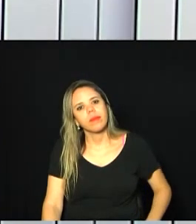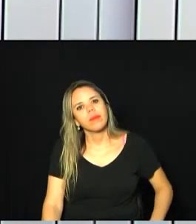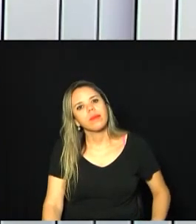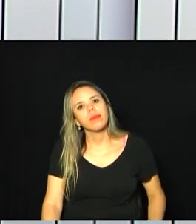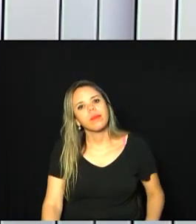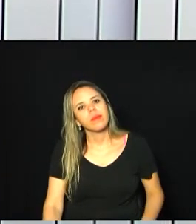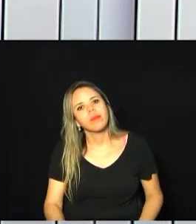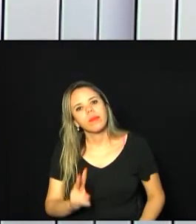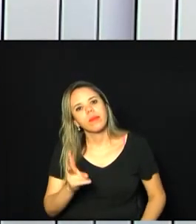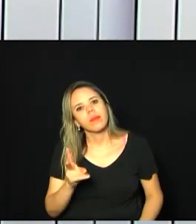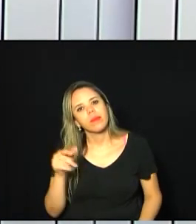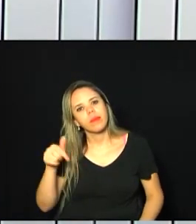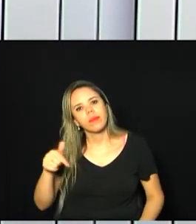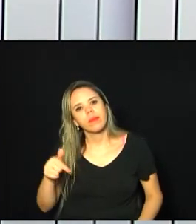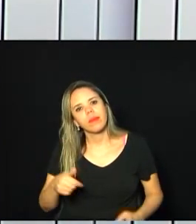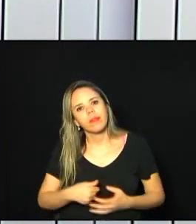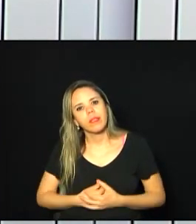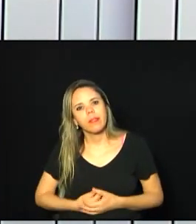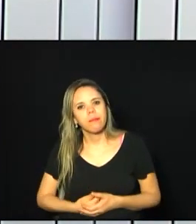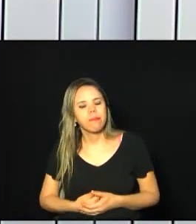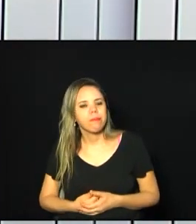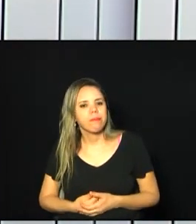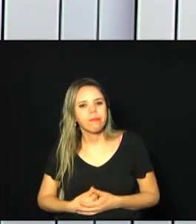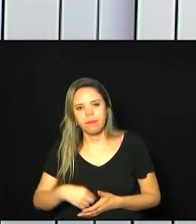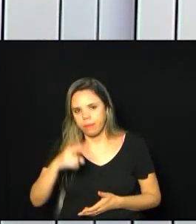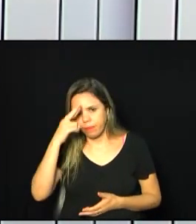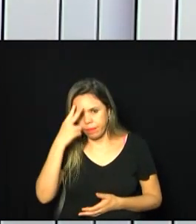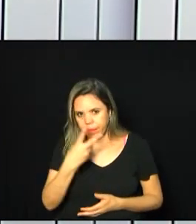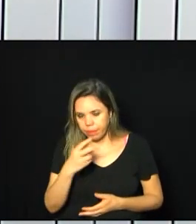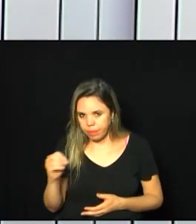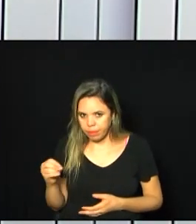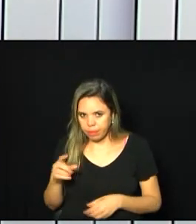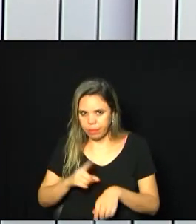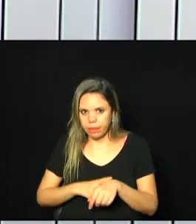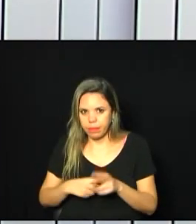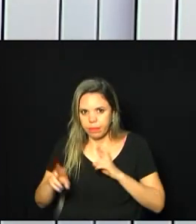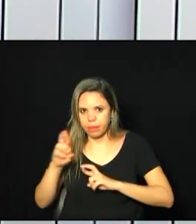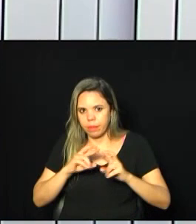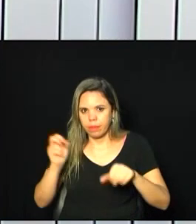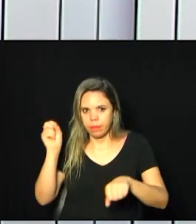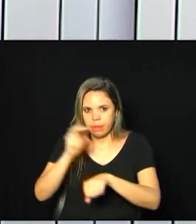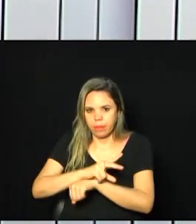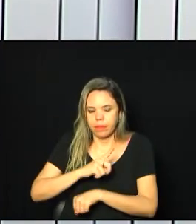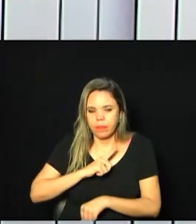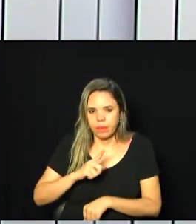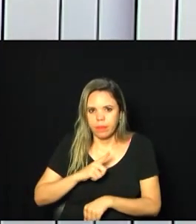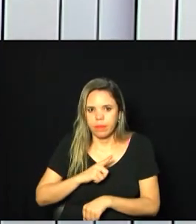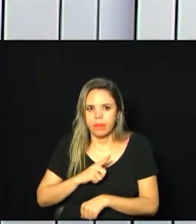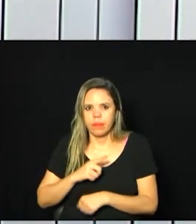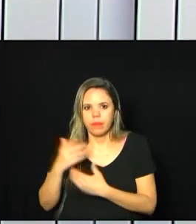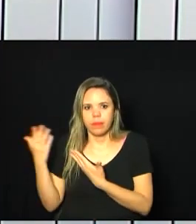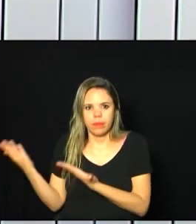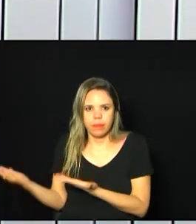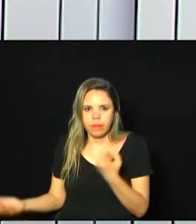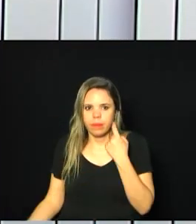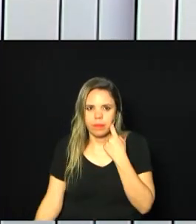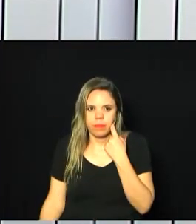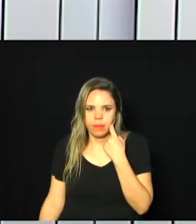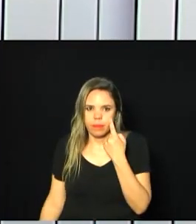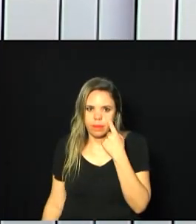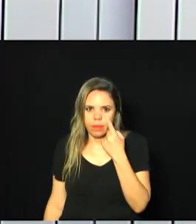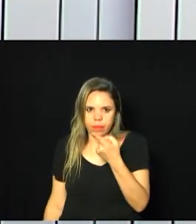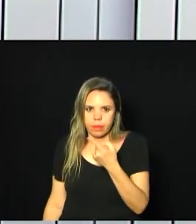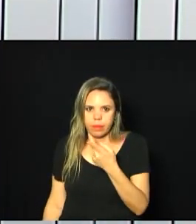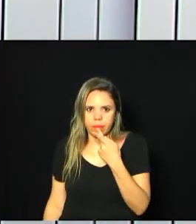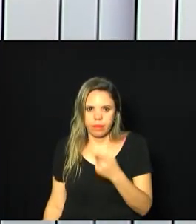agora, seguindo com o nosso Câmara Notícia, 12:20, hora de conferir as vagas que estão disponíveis nesta sexta-feira.